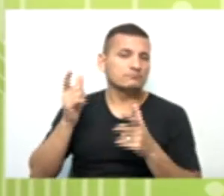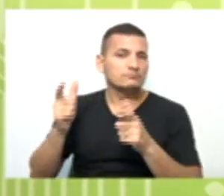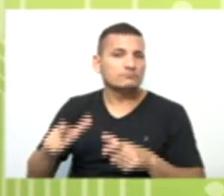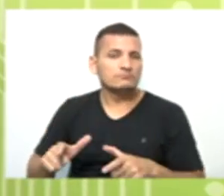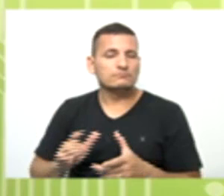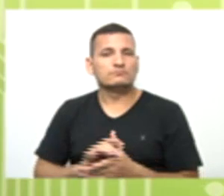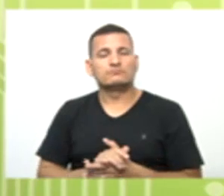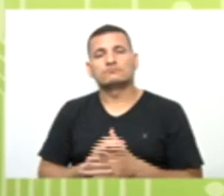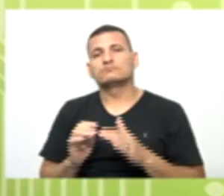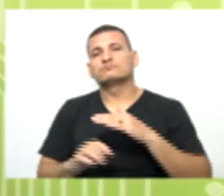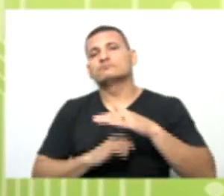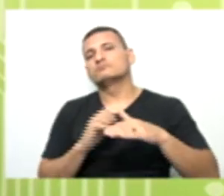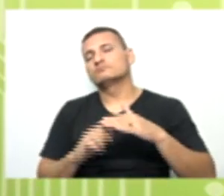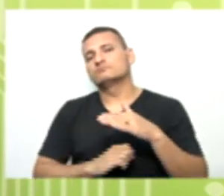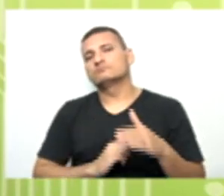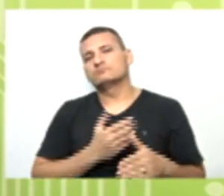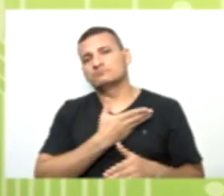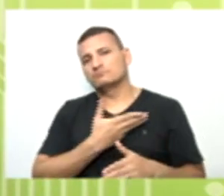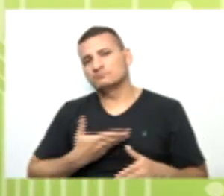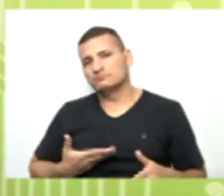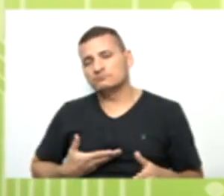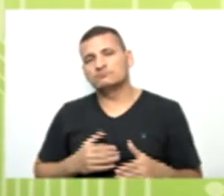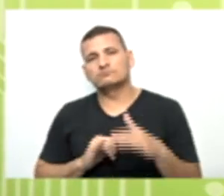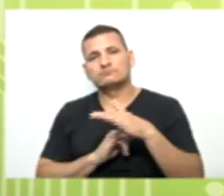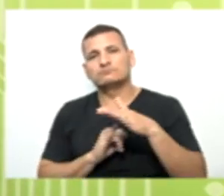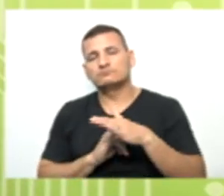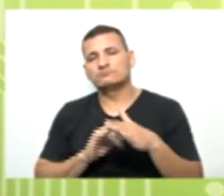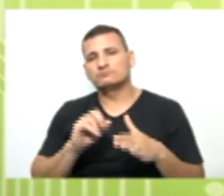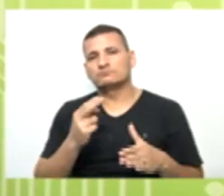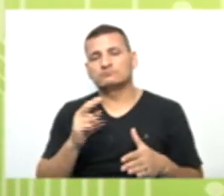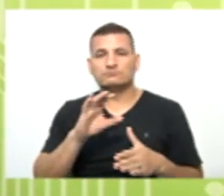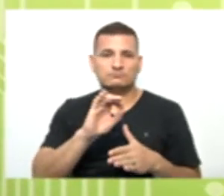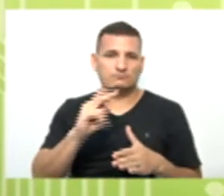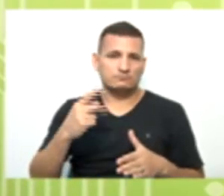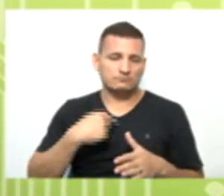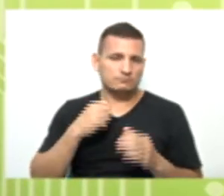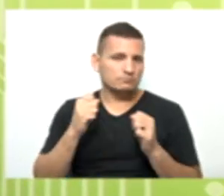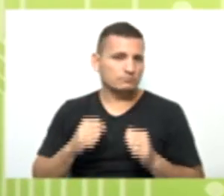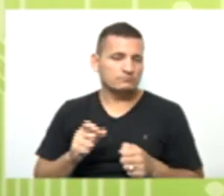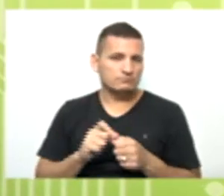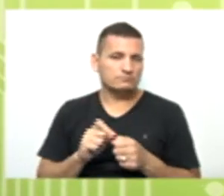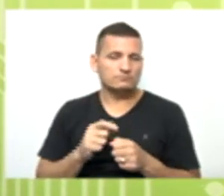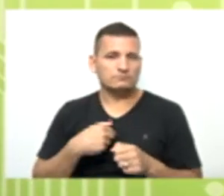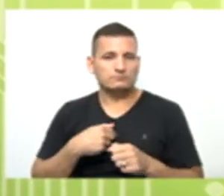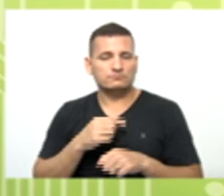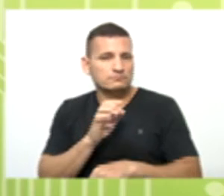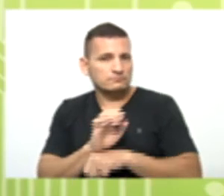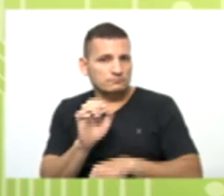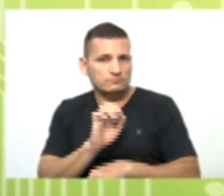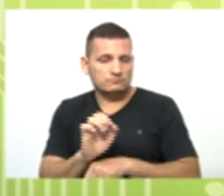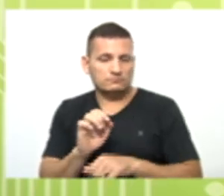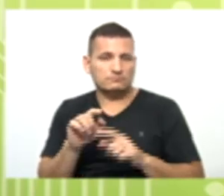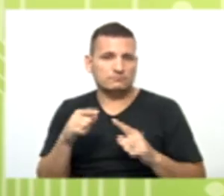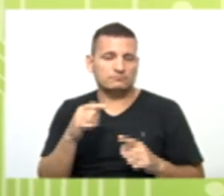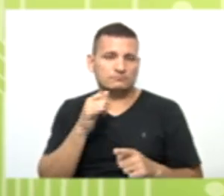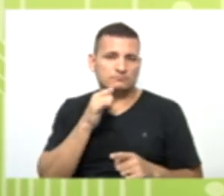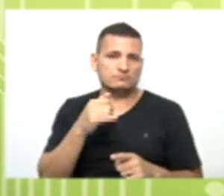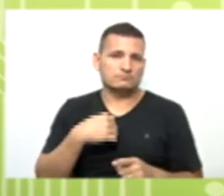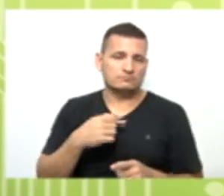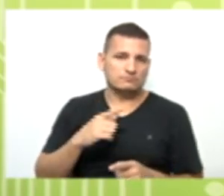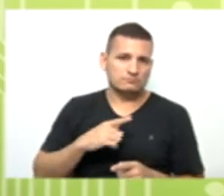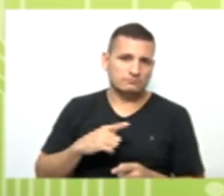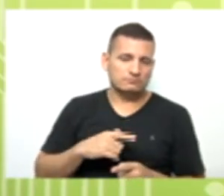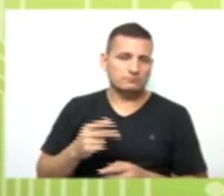uma empresa ou uma cooperativa para eu poder fazer o meu estágio. Mas se eu tenho um projeto de